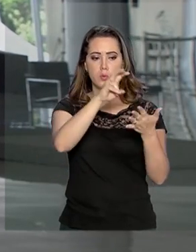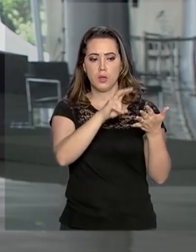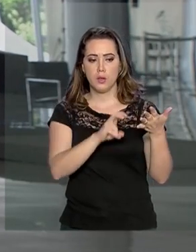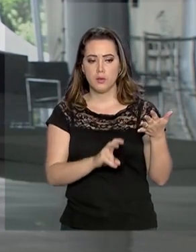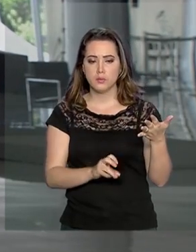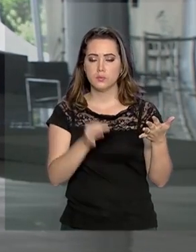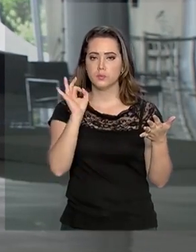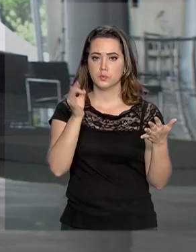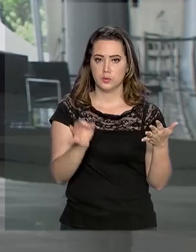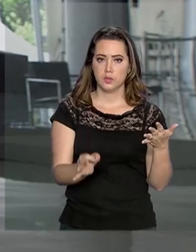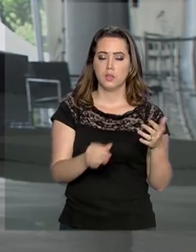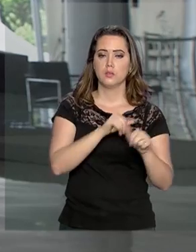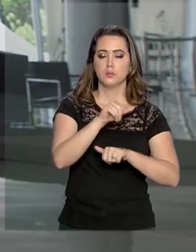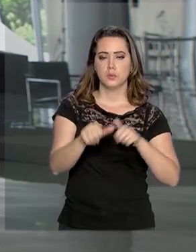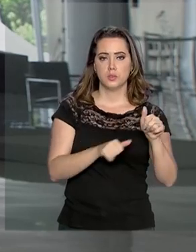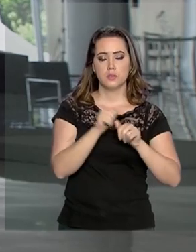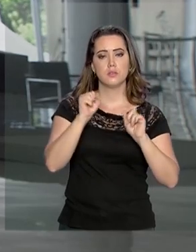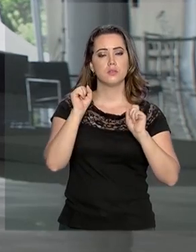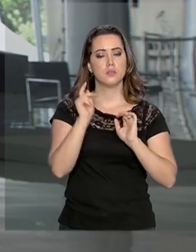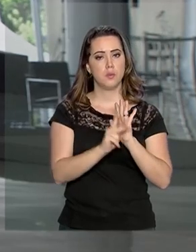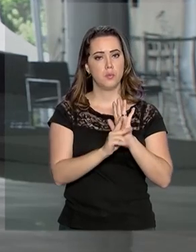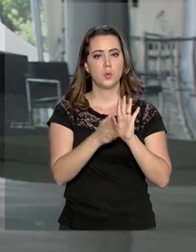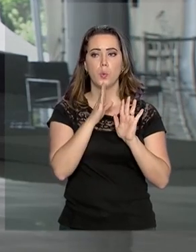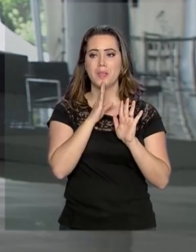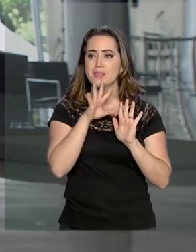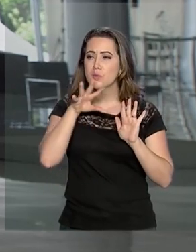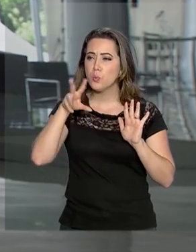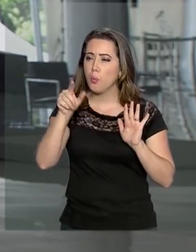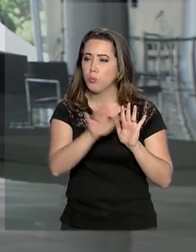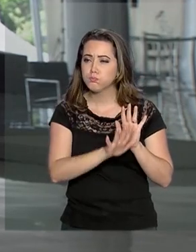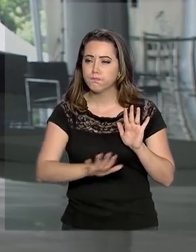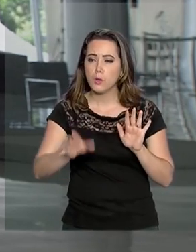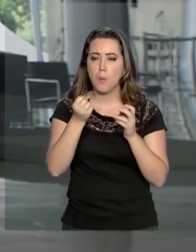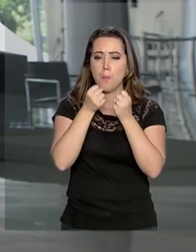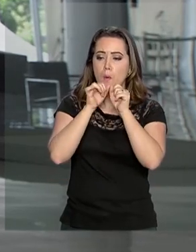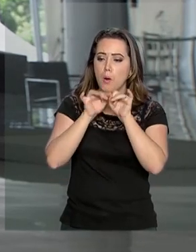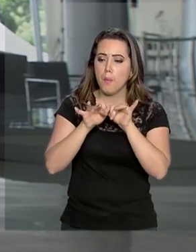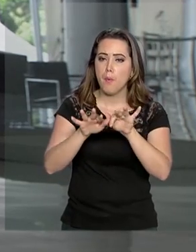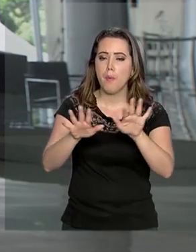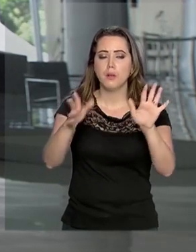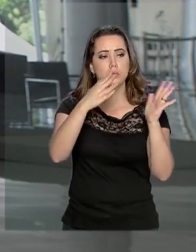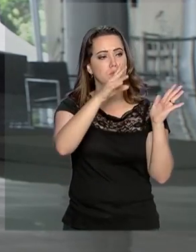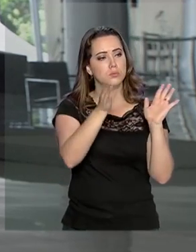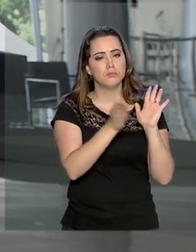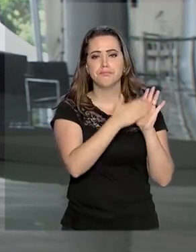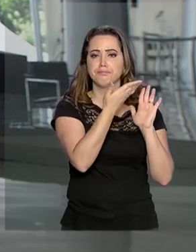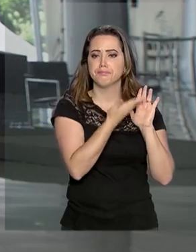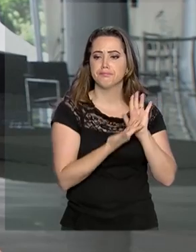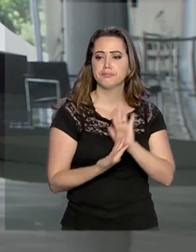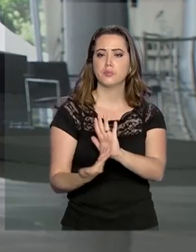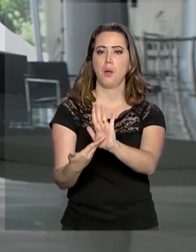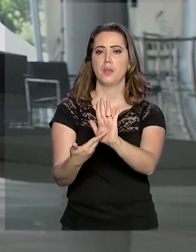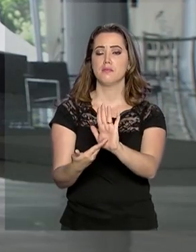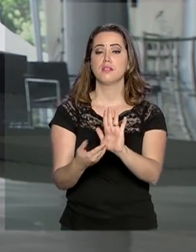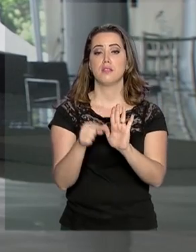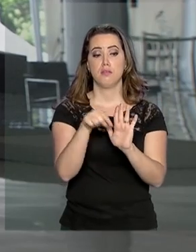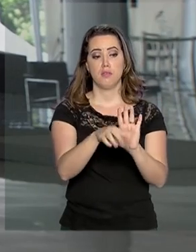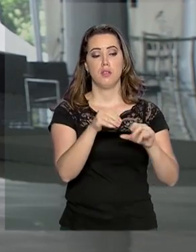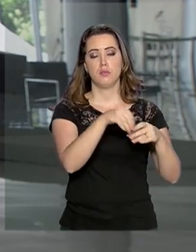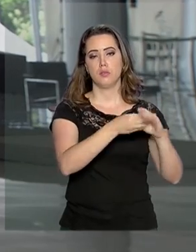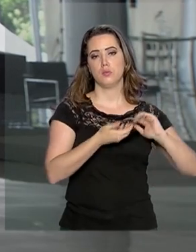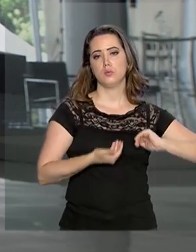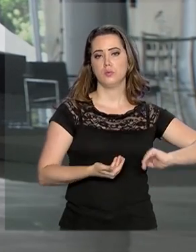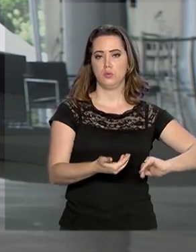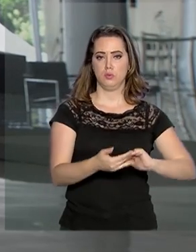da reforma da Previdência será conhecido por todos ele será apresentado pelo governo e inclusive será apresentado lá no Congresso